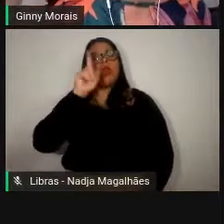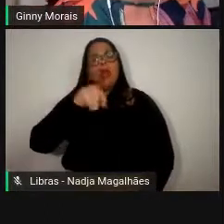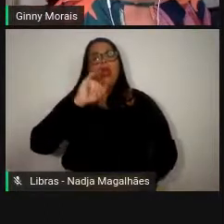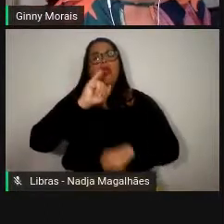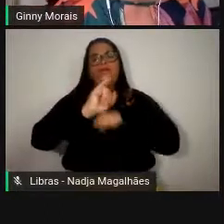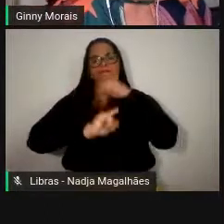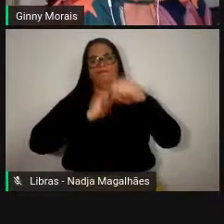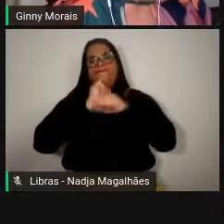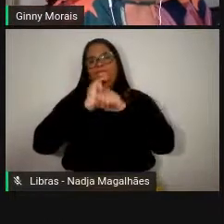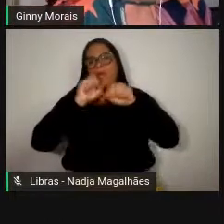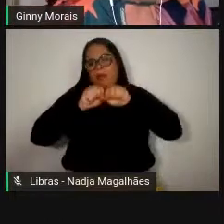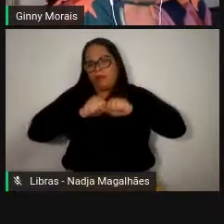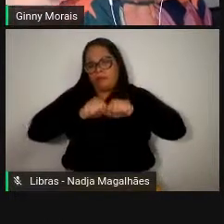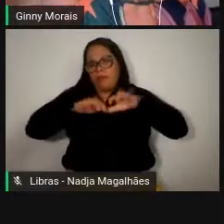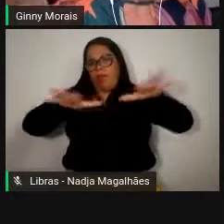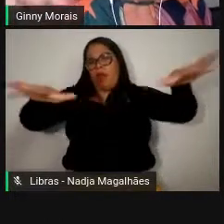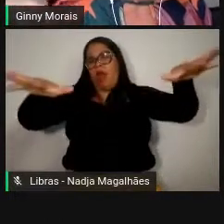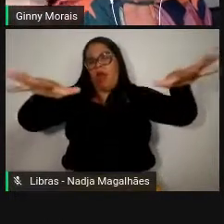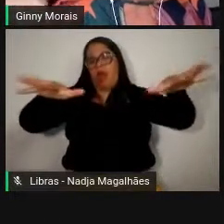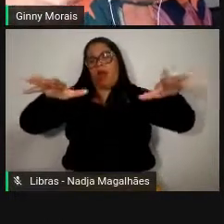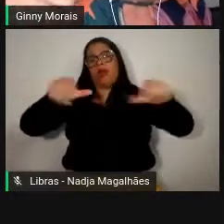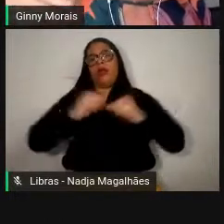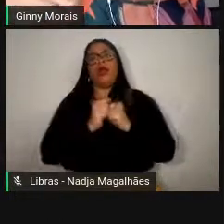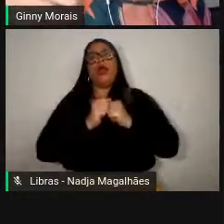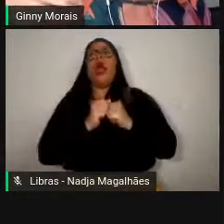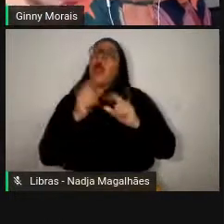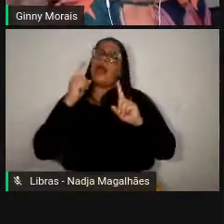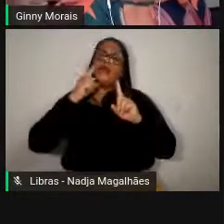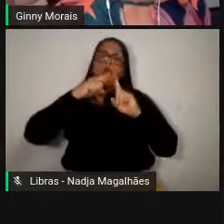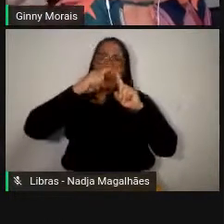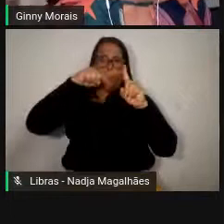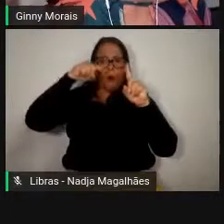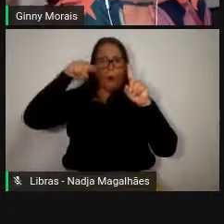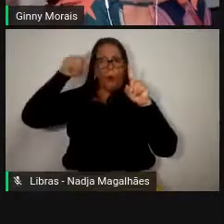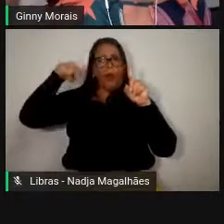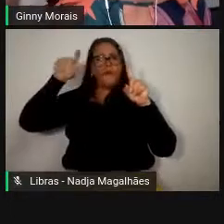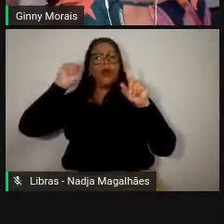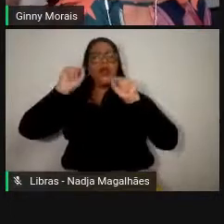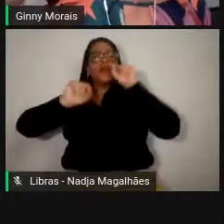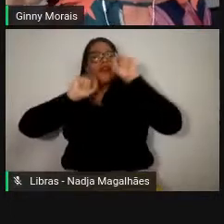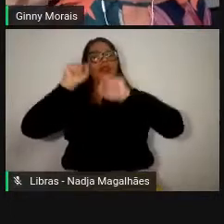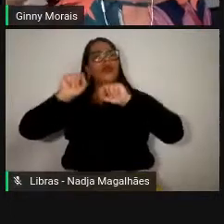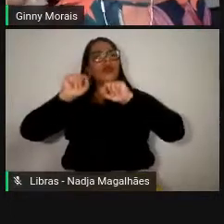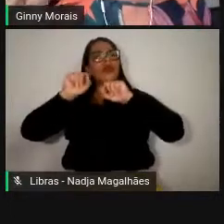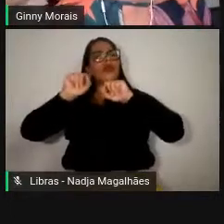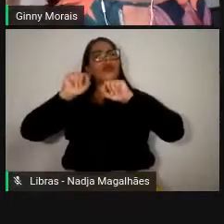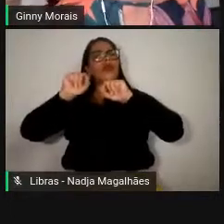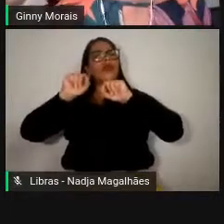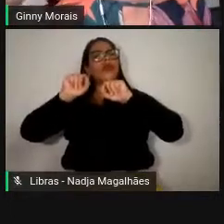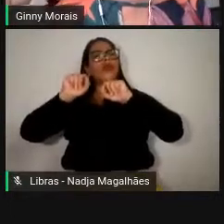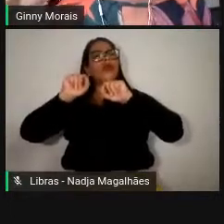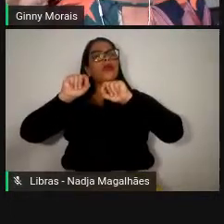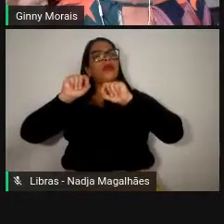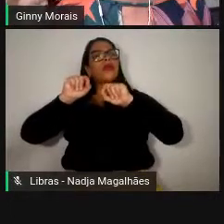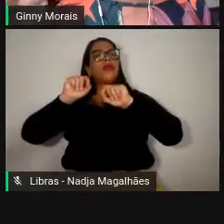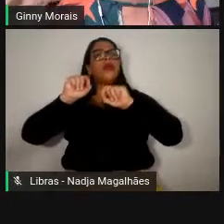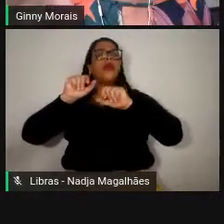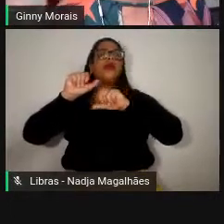na internet, a gente vê uma variação muito grande dos